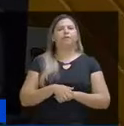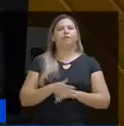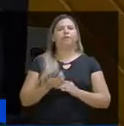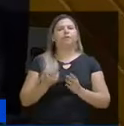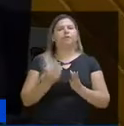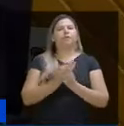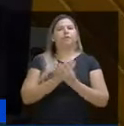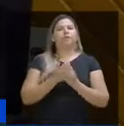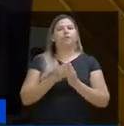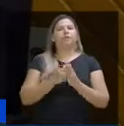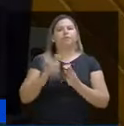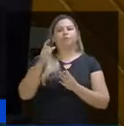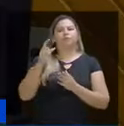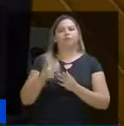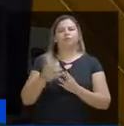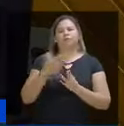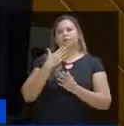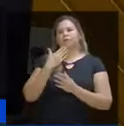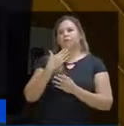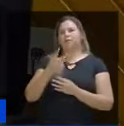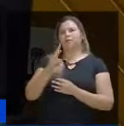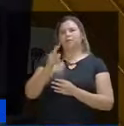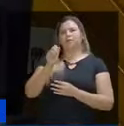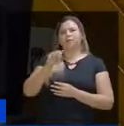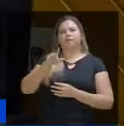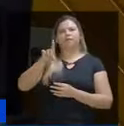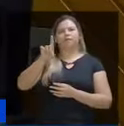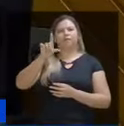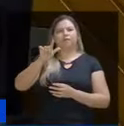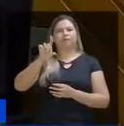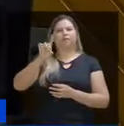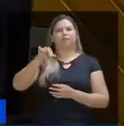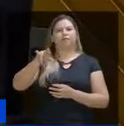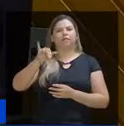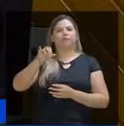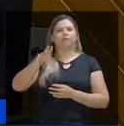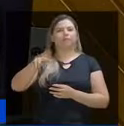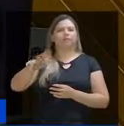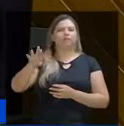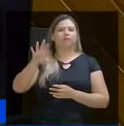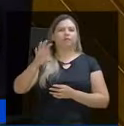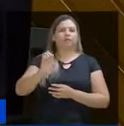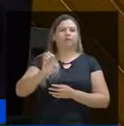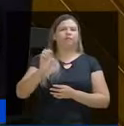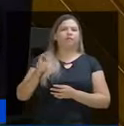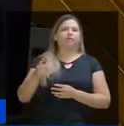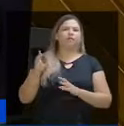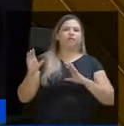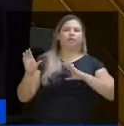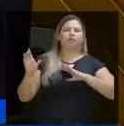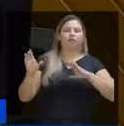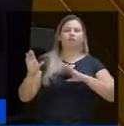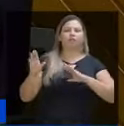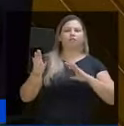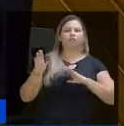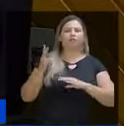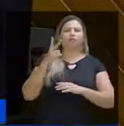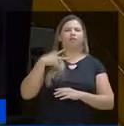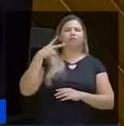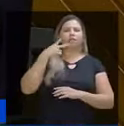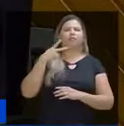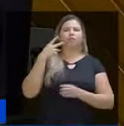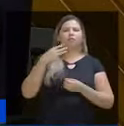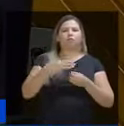eleitoral interposto por Valdirene Moraes da Silva do Nascimento, candidato ao cargo de vereador do município de Pedra Branca do Amapari, nas eleições